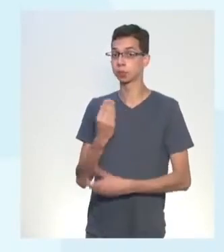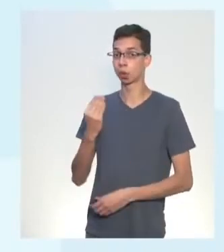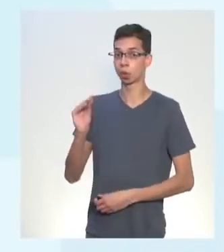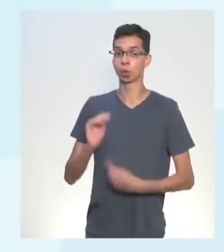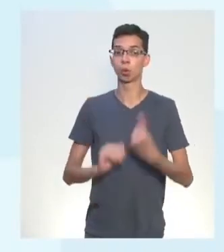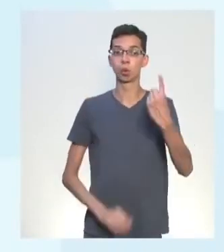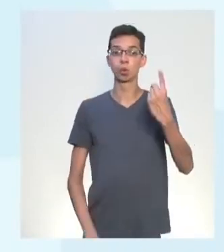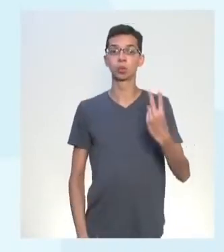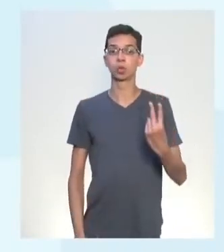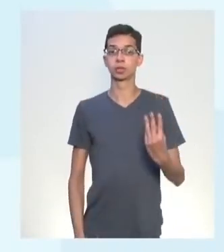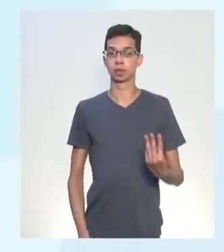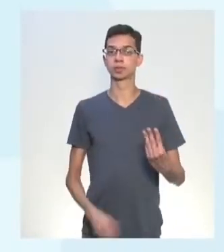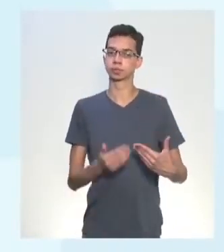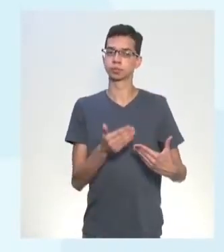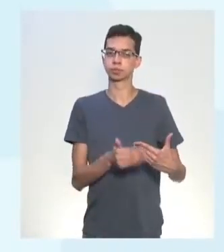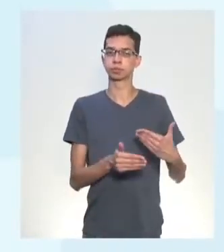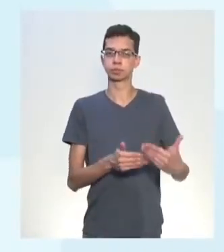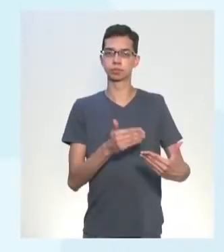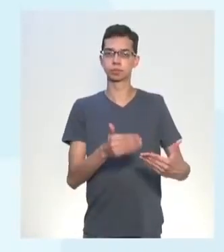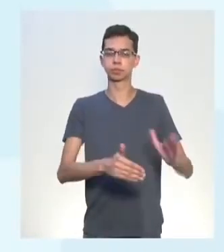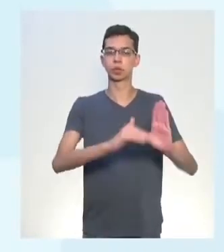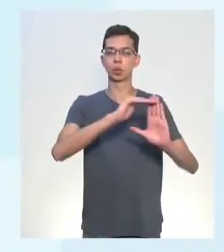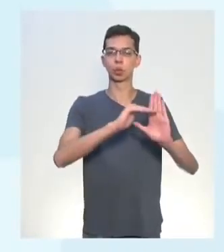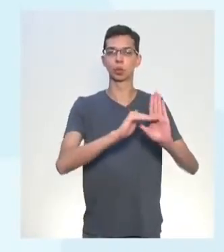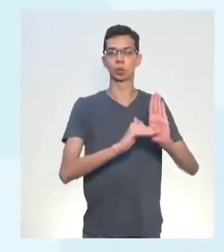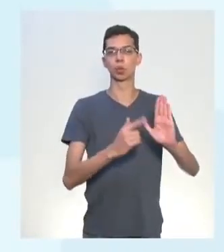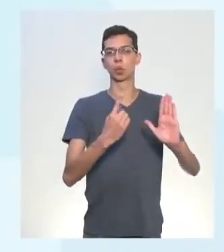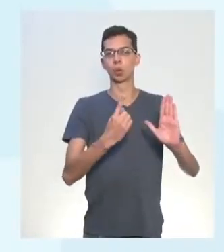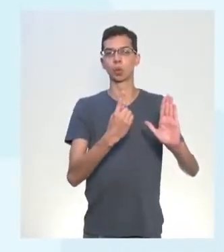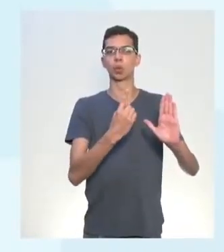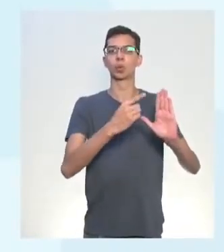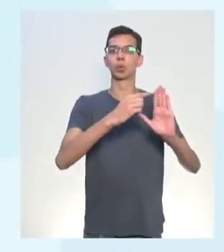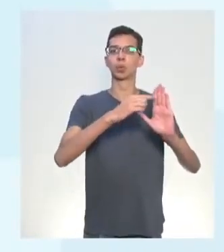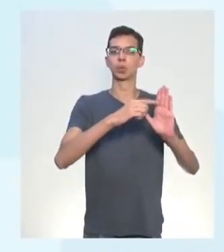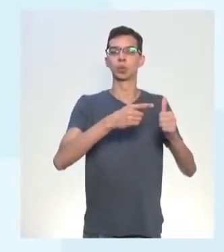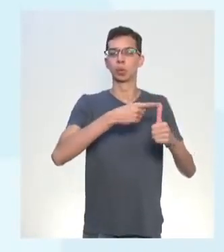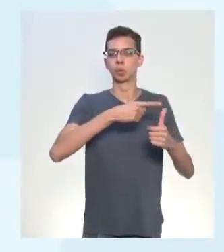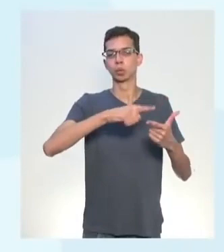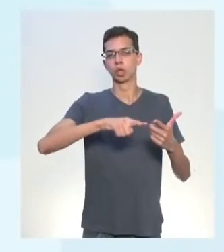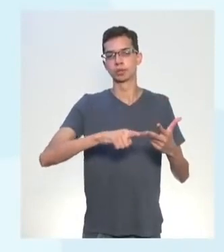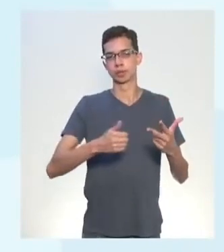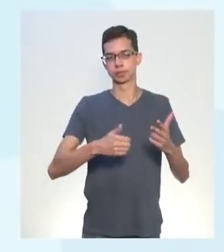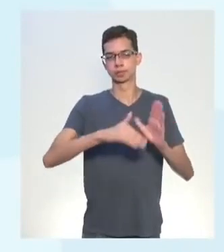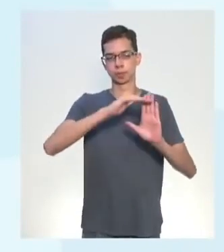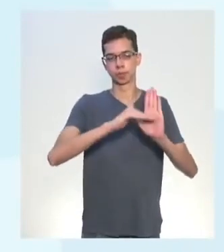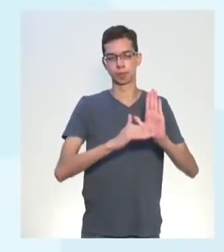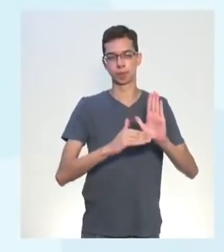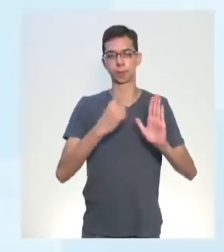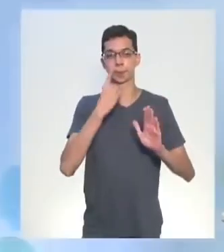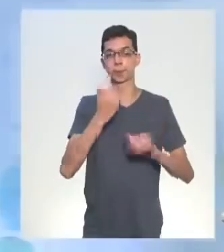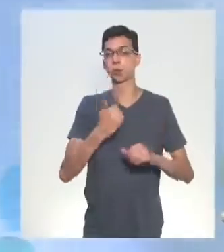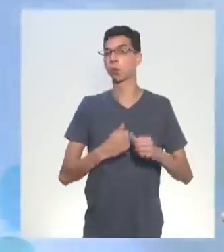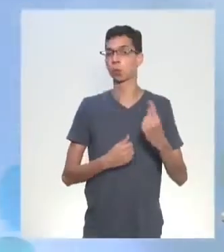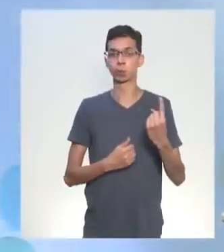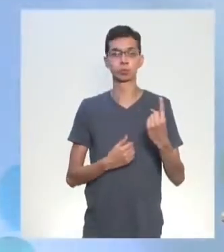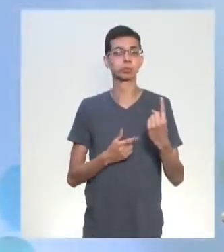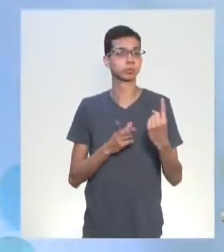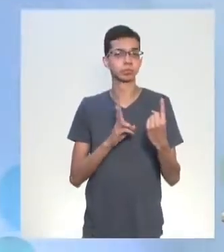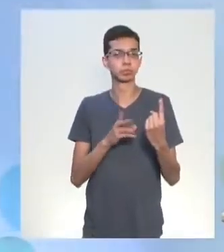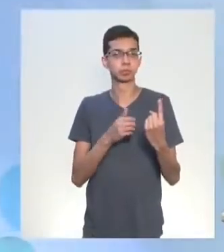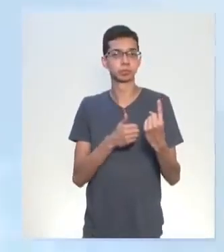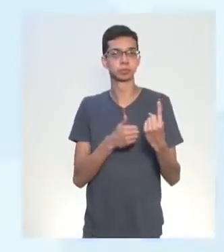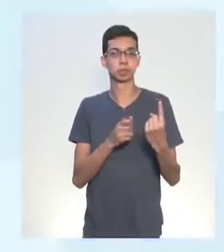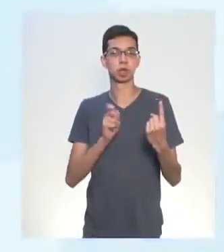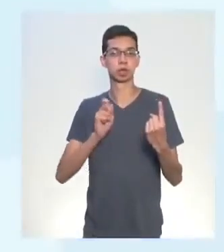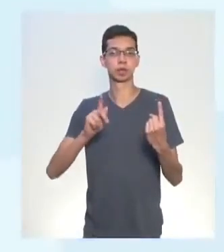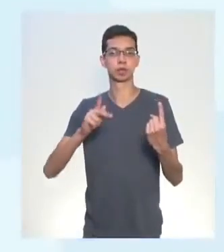o 2 e o 3. E eu concluo o seguinte, ó, o 1 é 1 mesmo, é um número, tá? Um número qualquer eu vou chamar de 1. Se